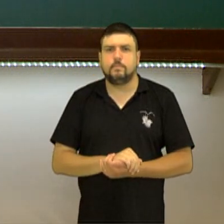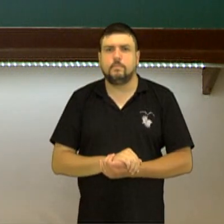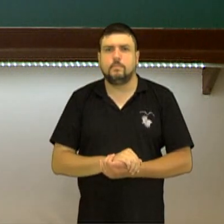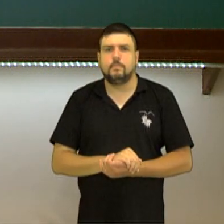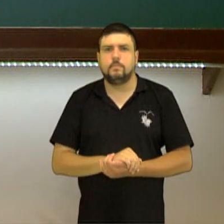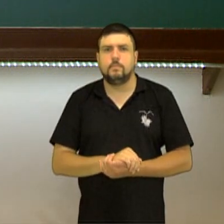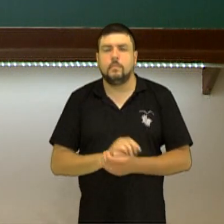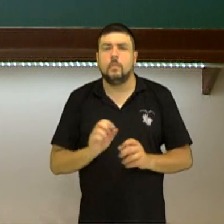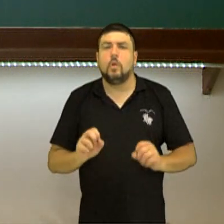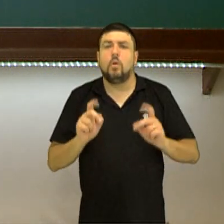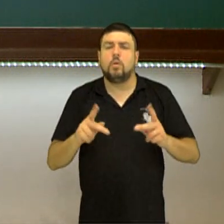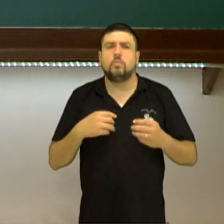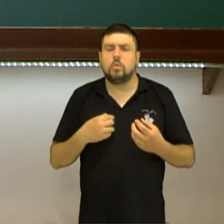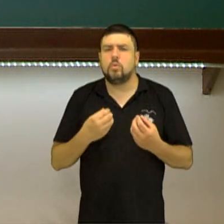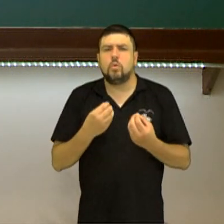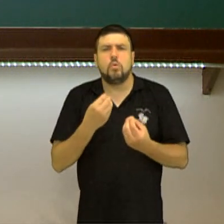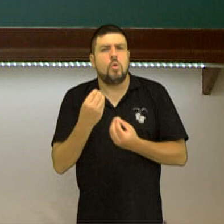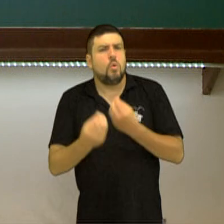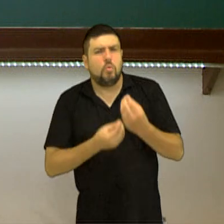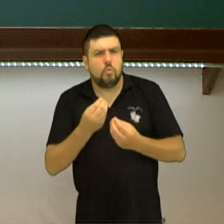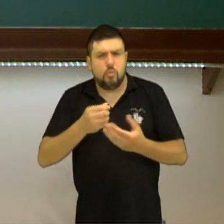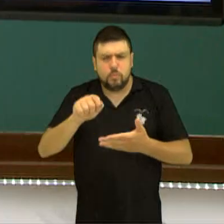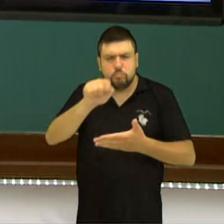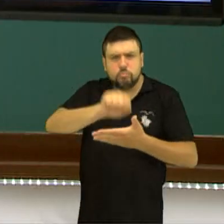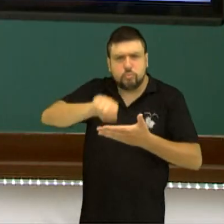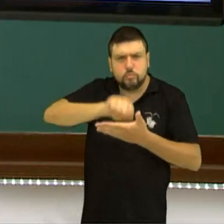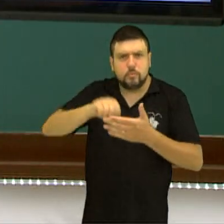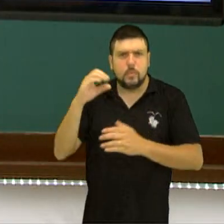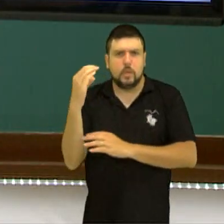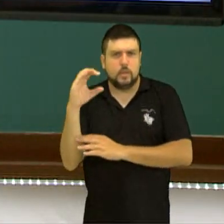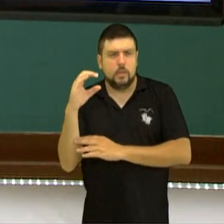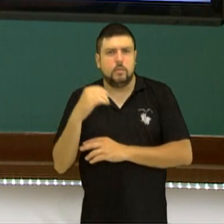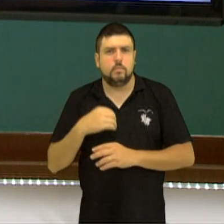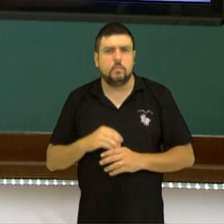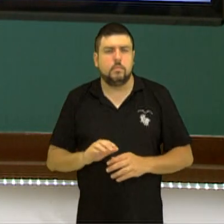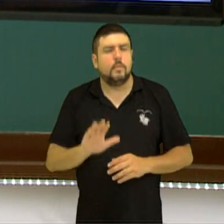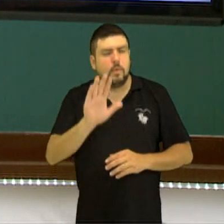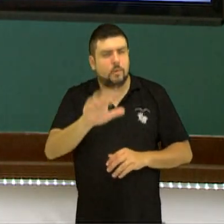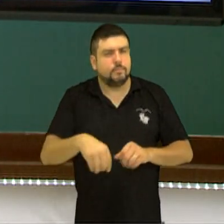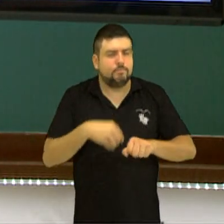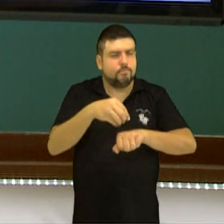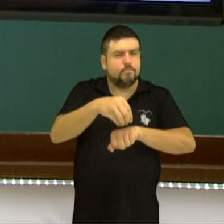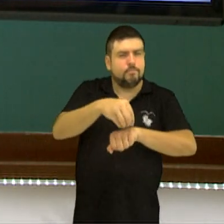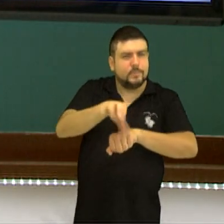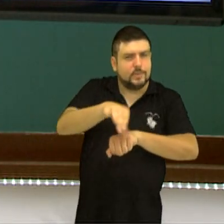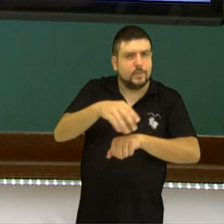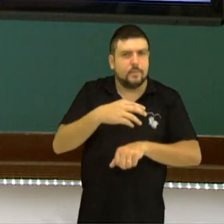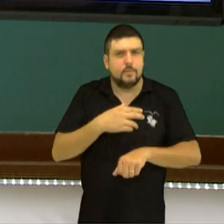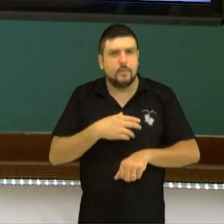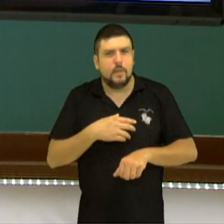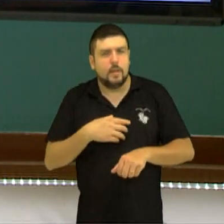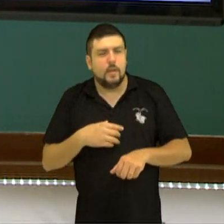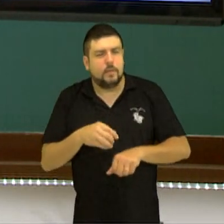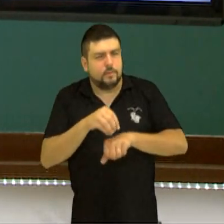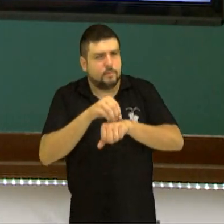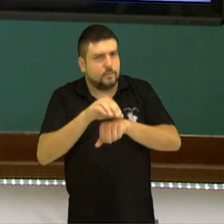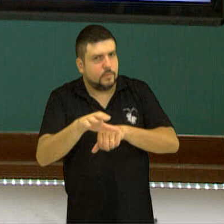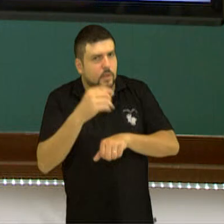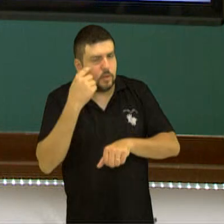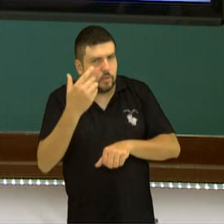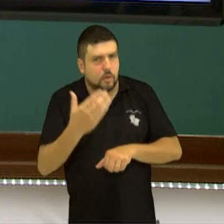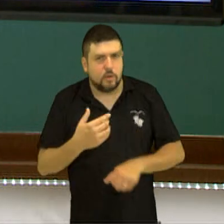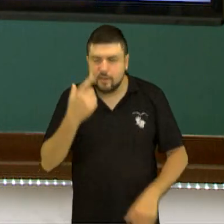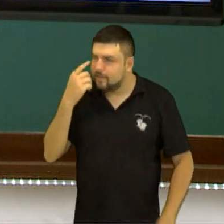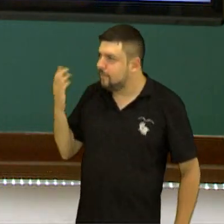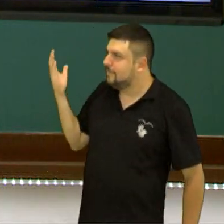chefe aqui falando, basta seguir uma receita. É uma receitinha mesmo, é uma anotação, é um padrão. É só entender o padrão, ok? Primeiro